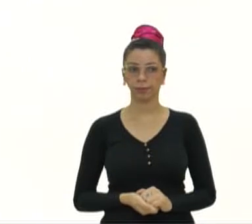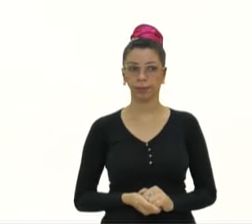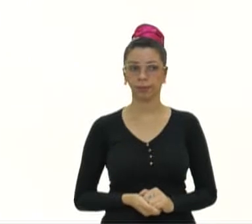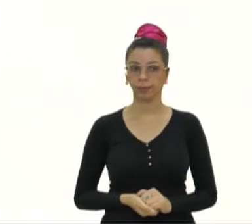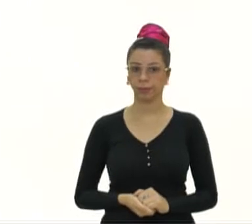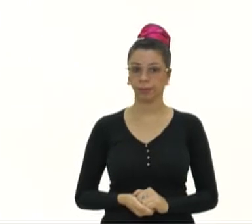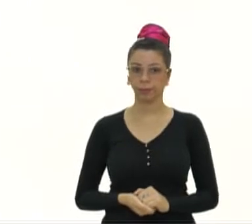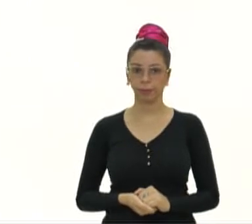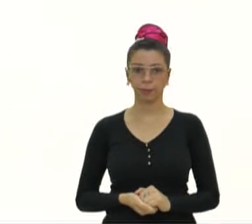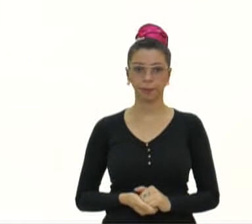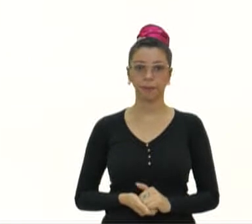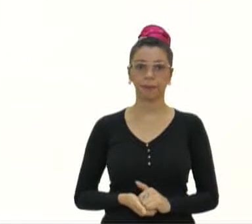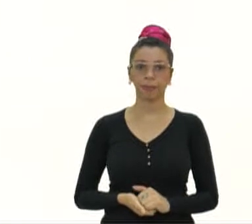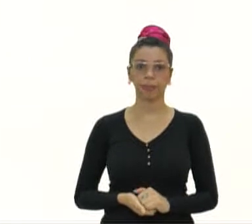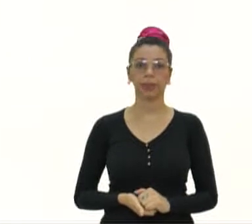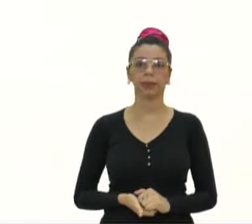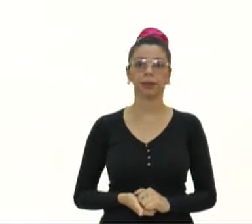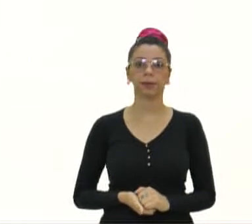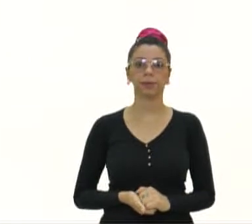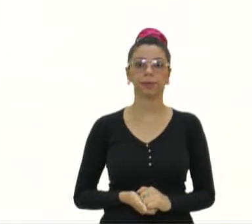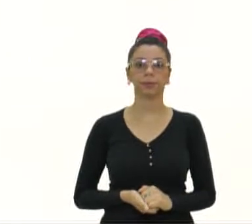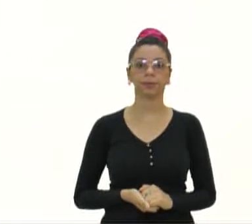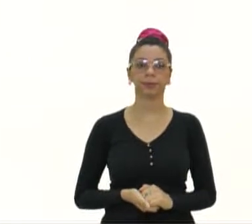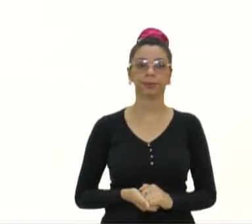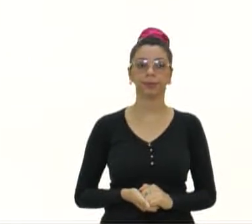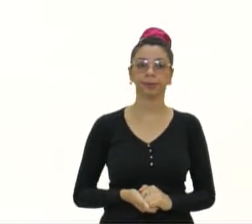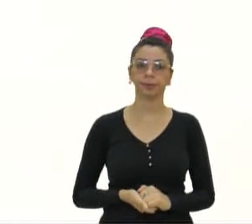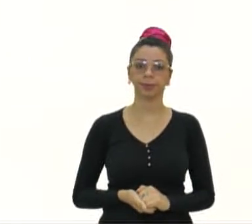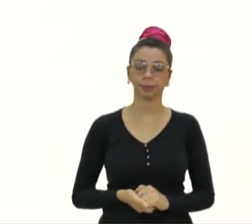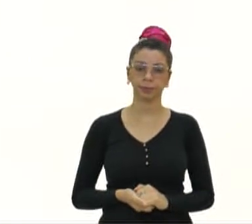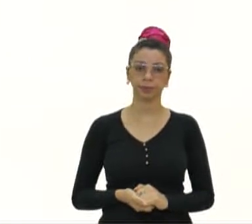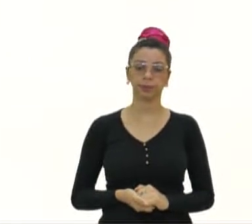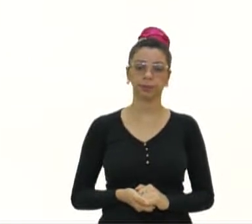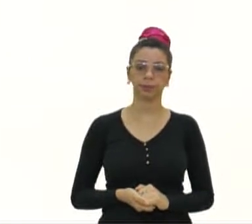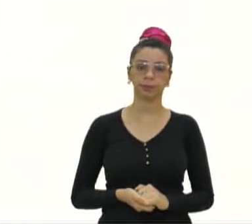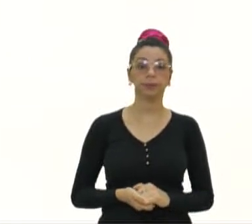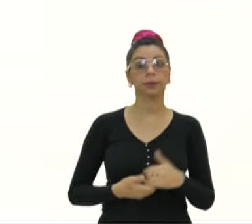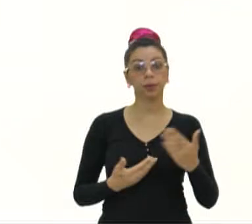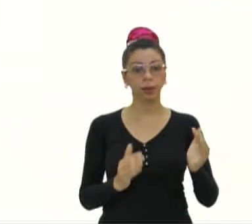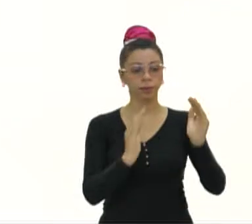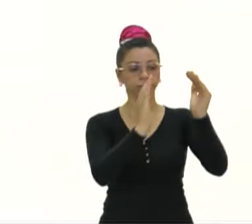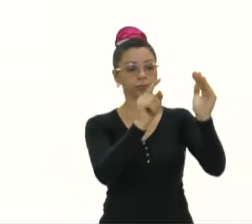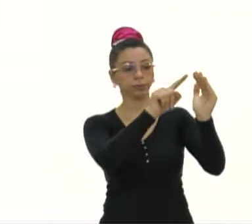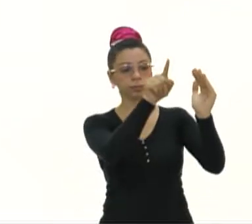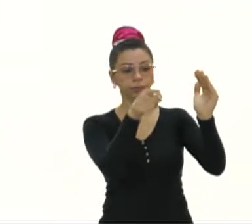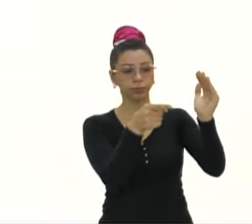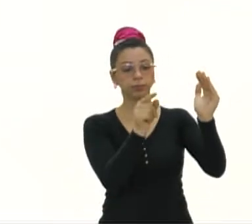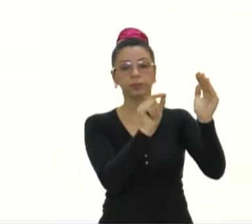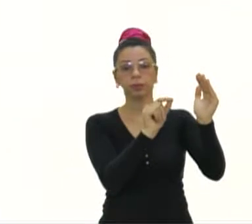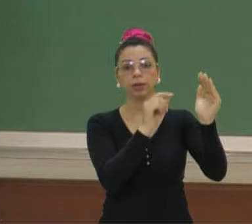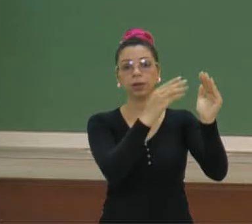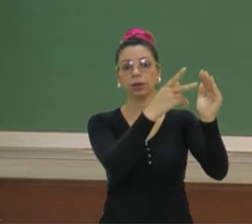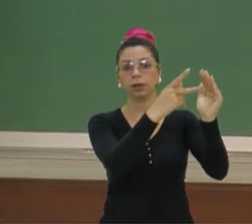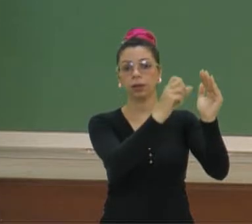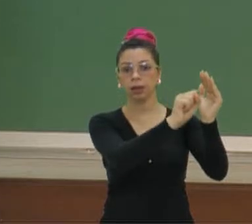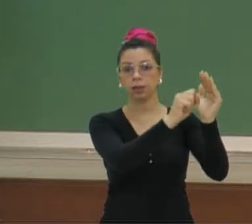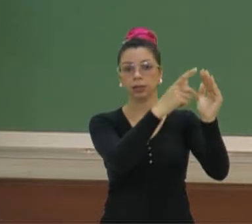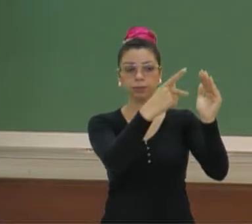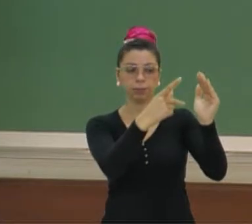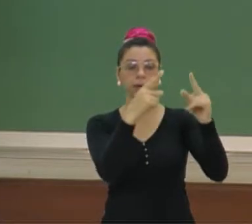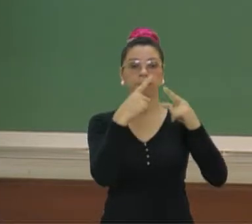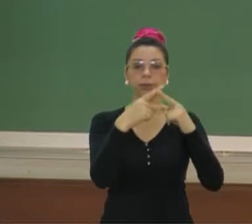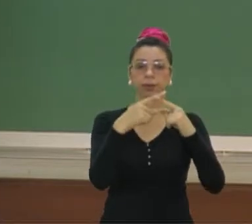the potential of the new substances. É simple past, porque nós temos também um verbo